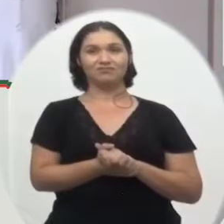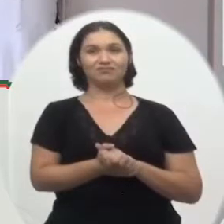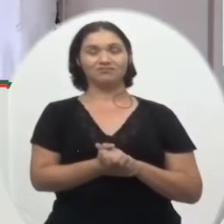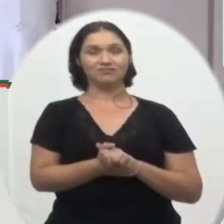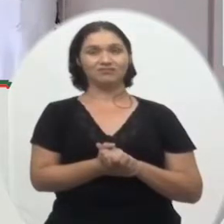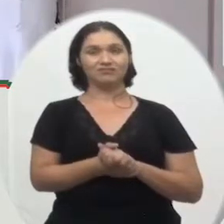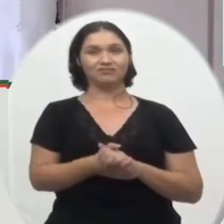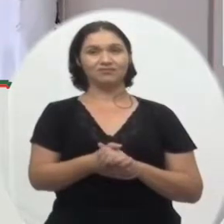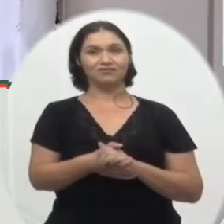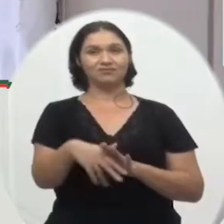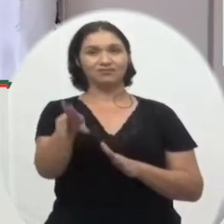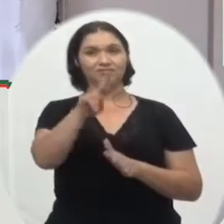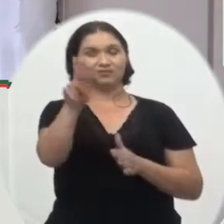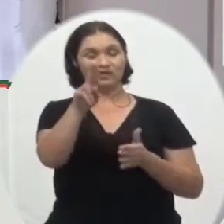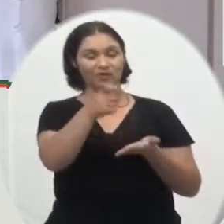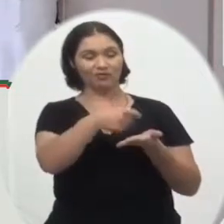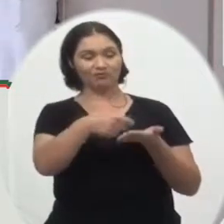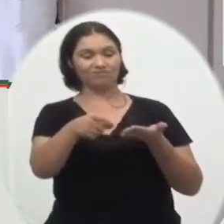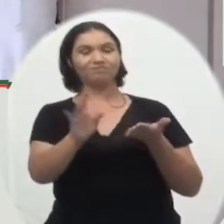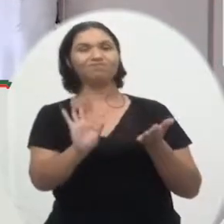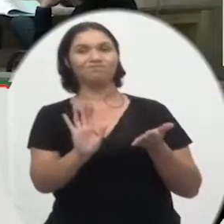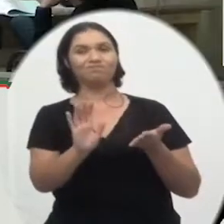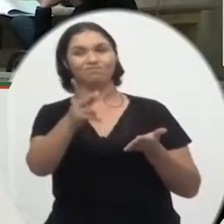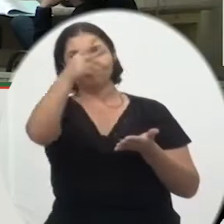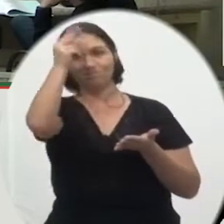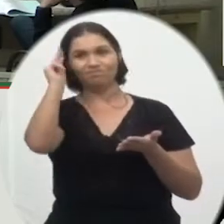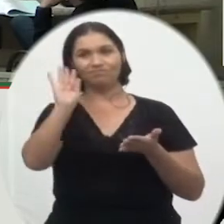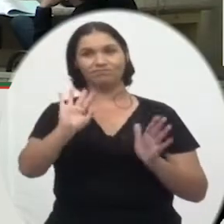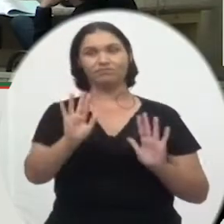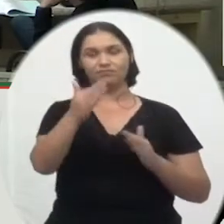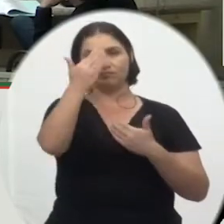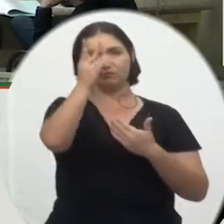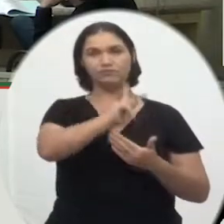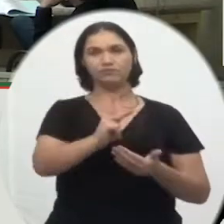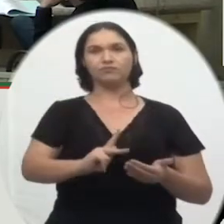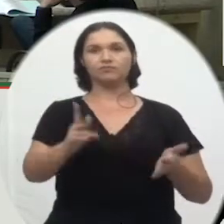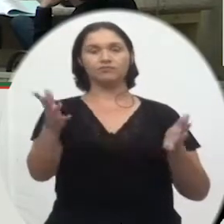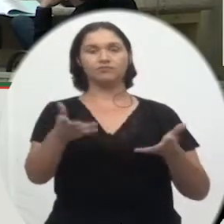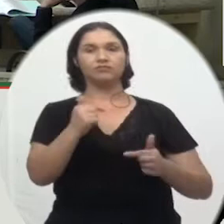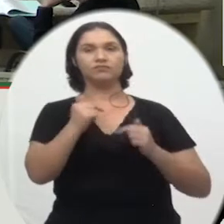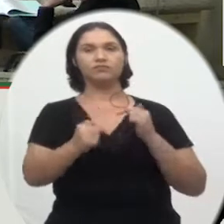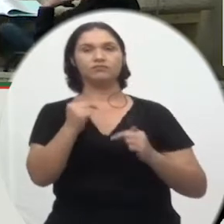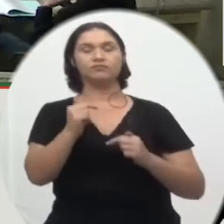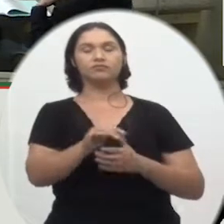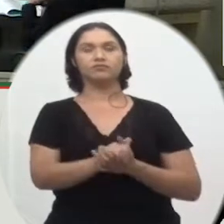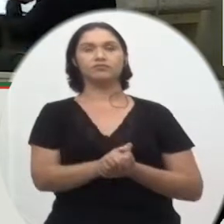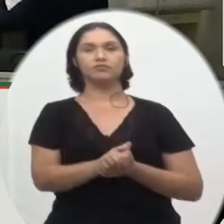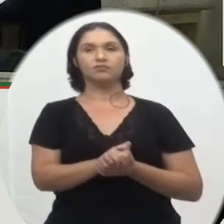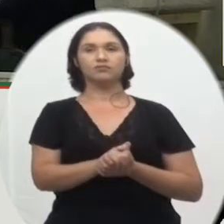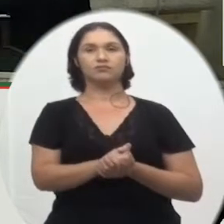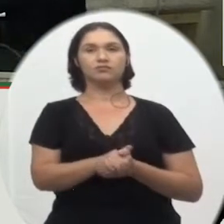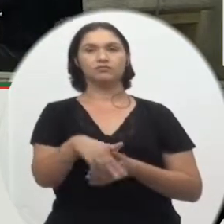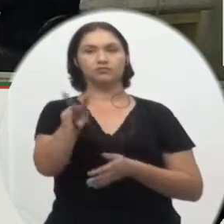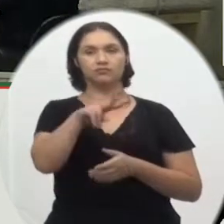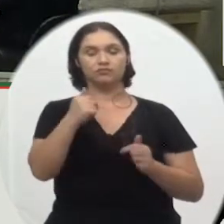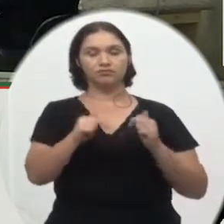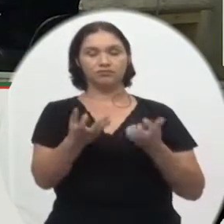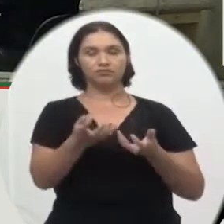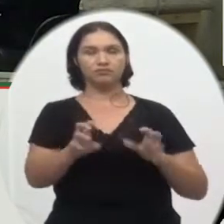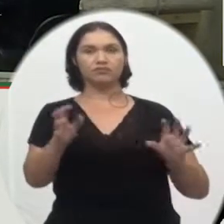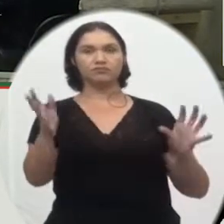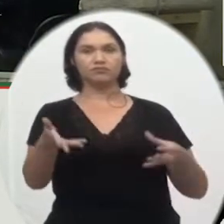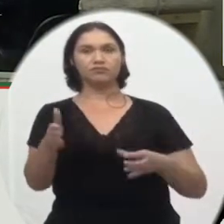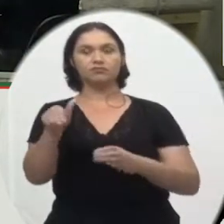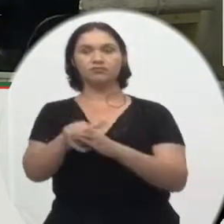A assinatura é do prefeito. Obrigado, senhor presidente. O veto continua em discussão. Não havendo quem queira